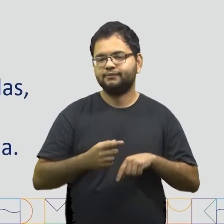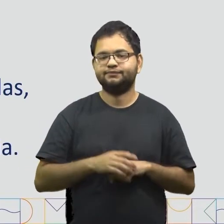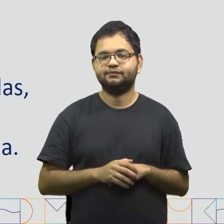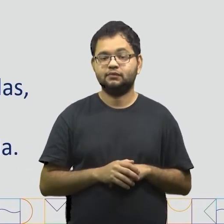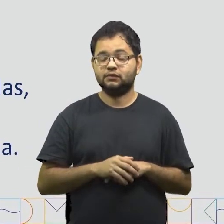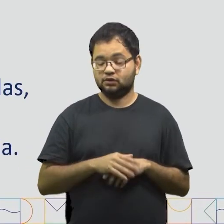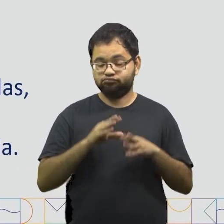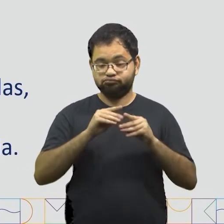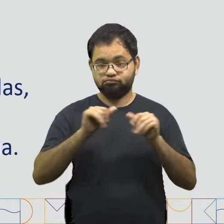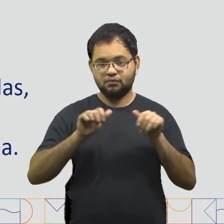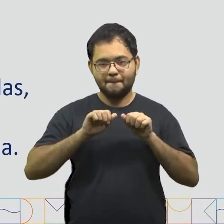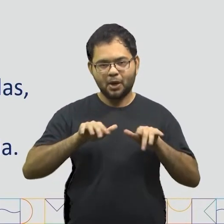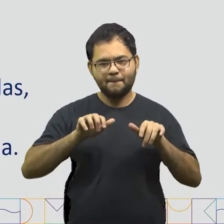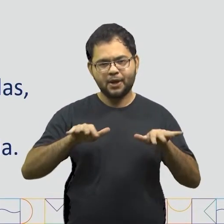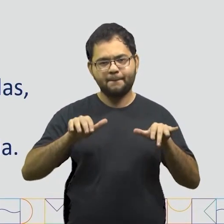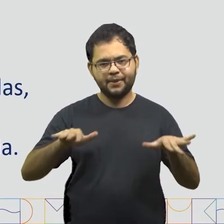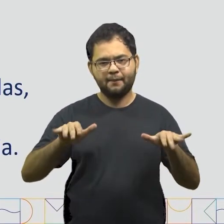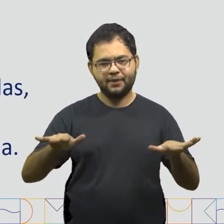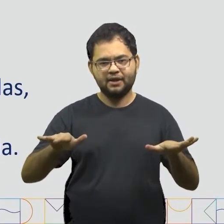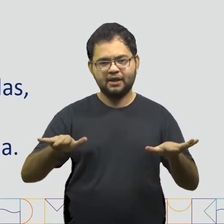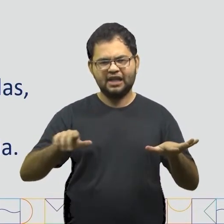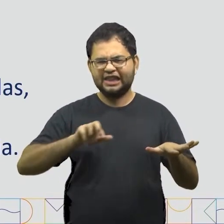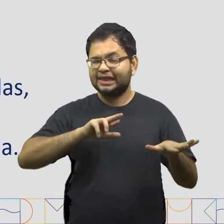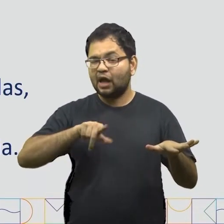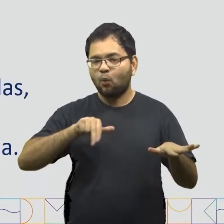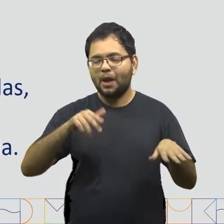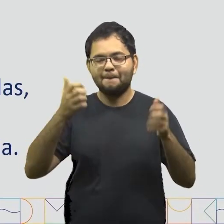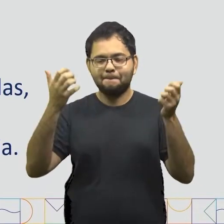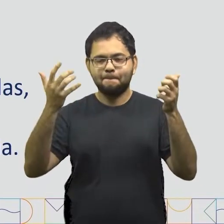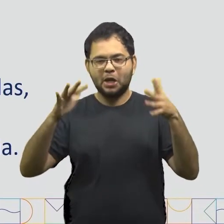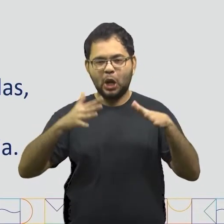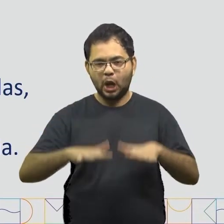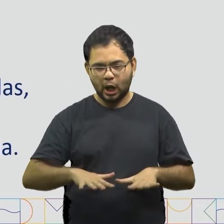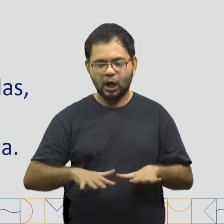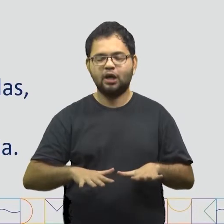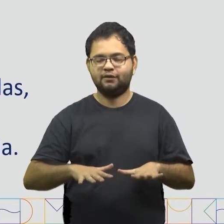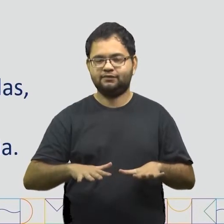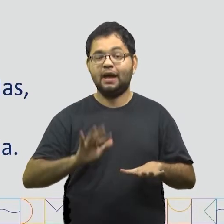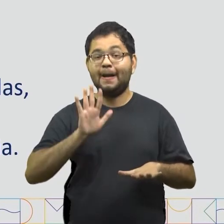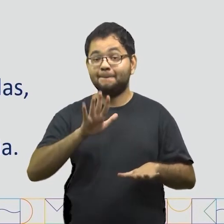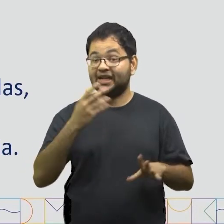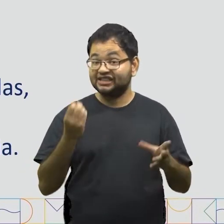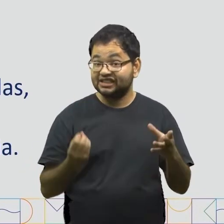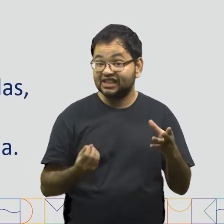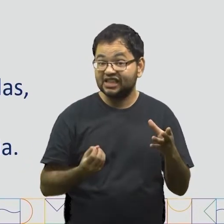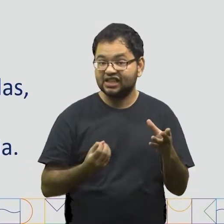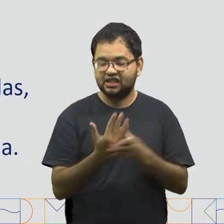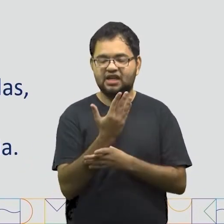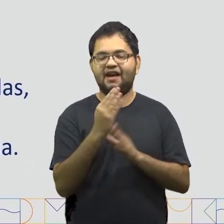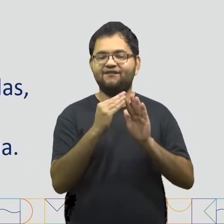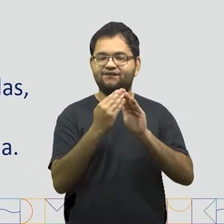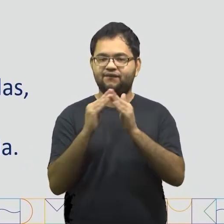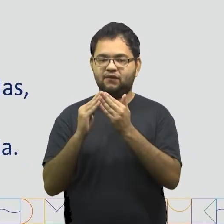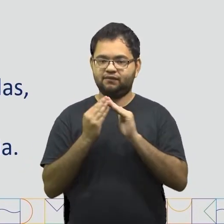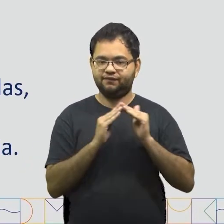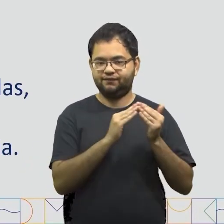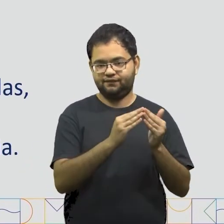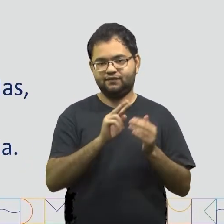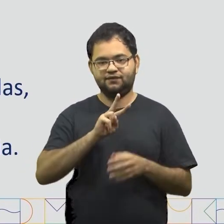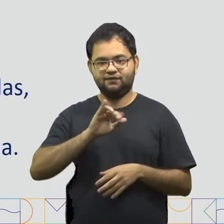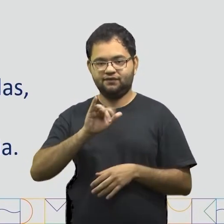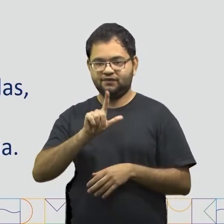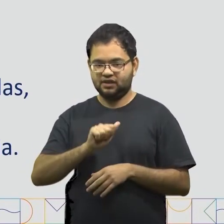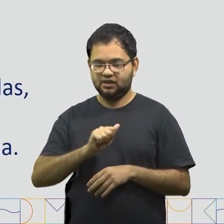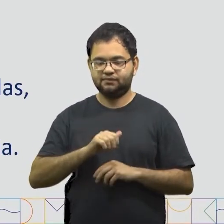a expansão do território foi se dando não pela destruição Mas pela Fundação de vilas e